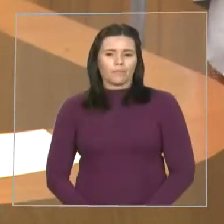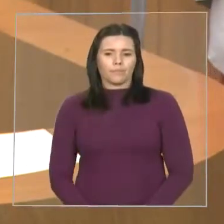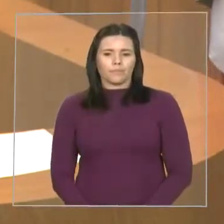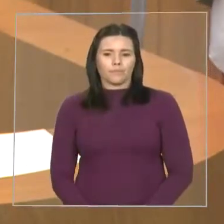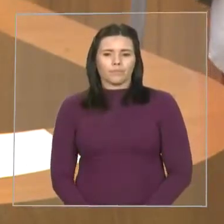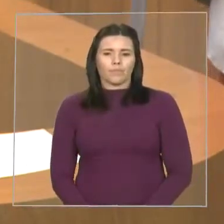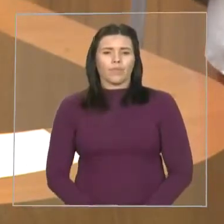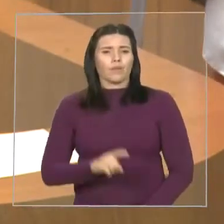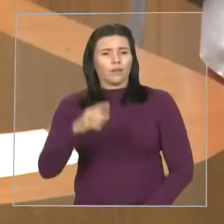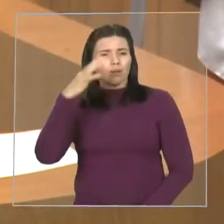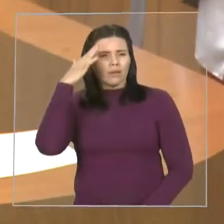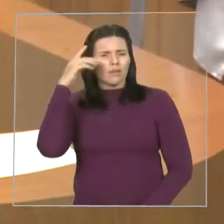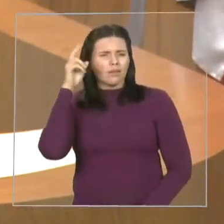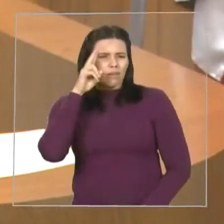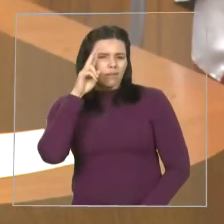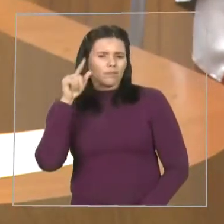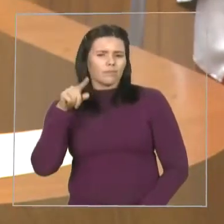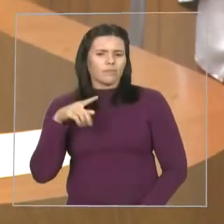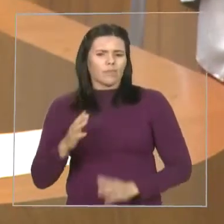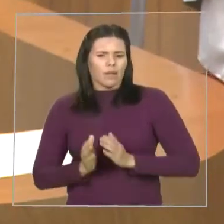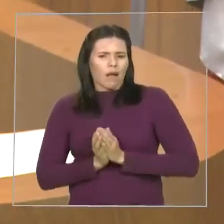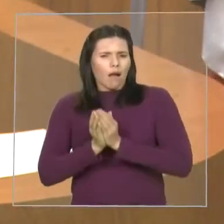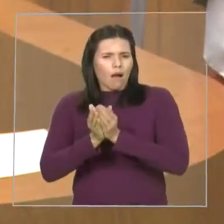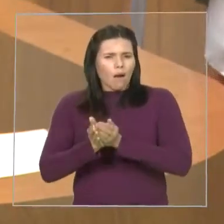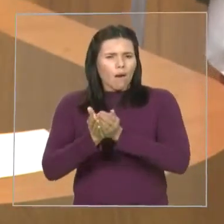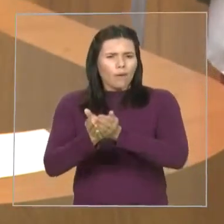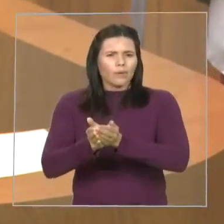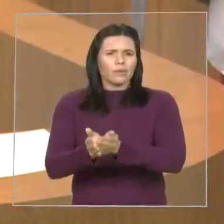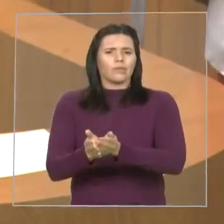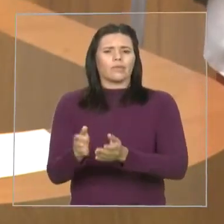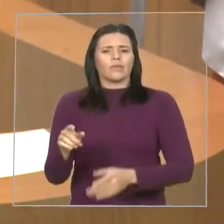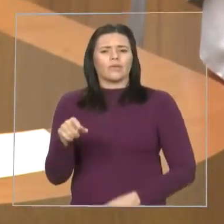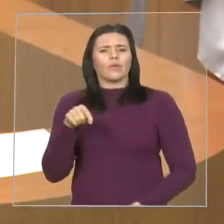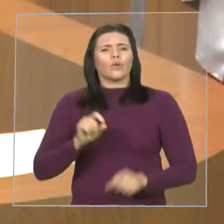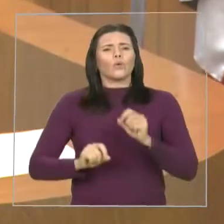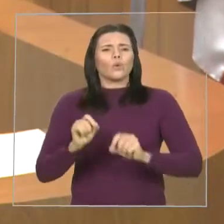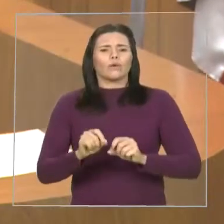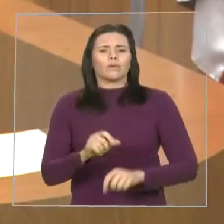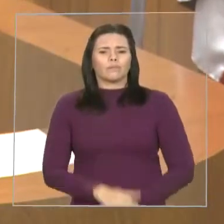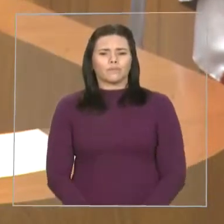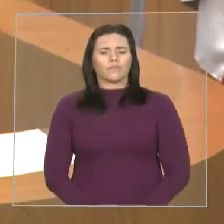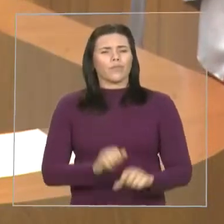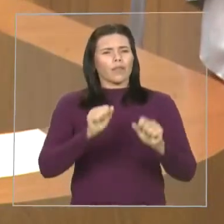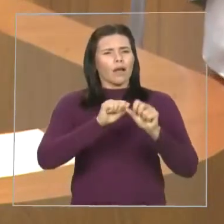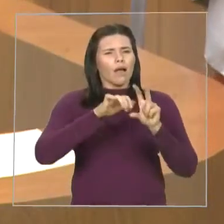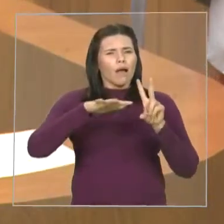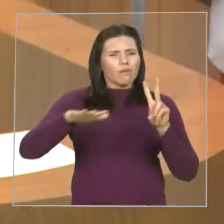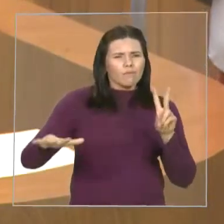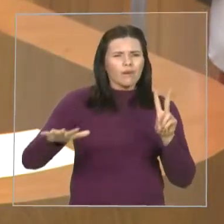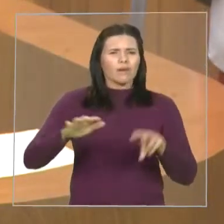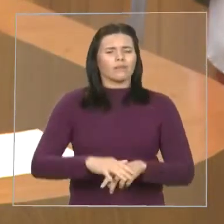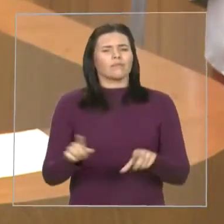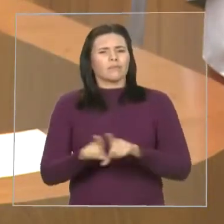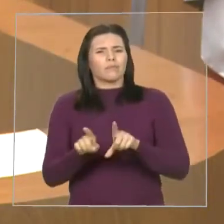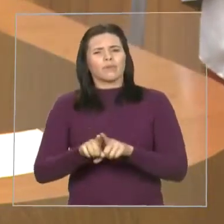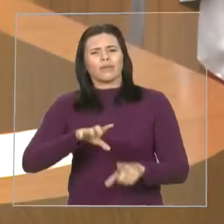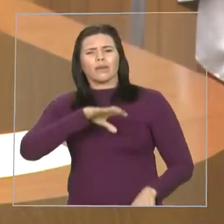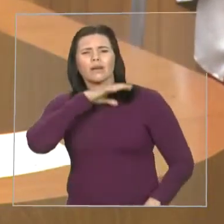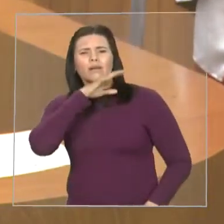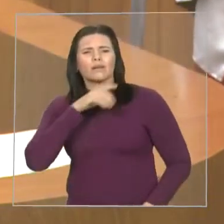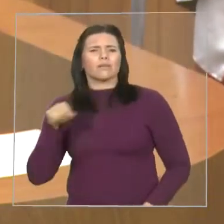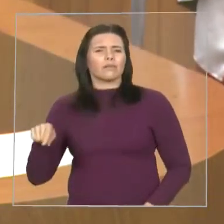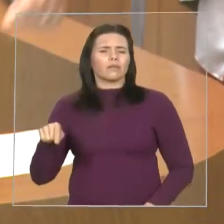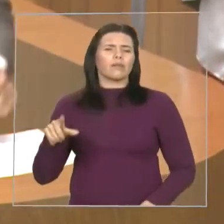fica os particulados, e quem controla essa poluição é a própria Vale do Rio Doce, como é a Alumar, que deixou a lama vermelha lá, se houver um